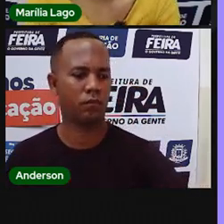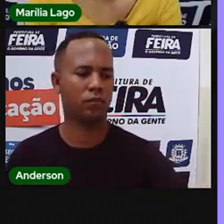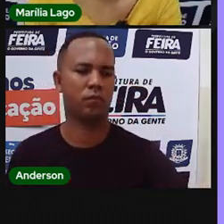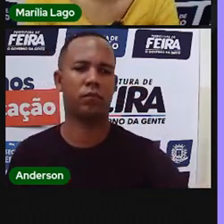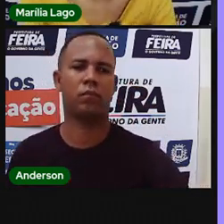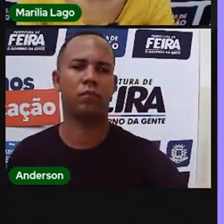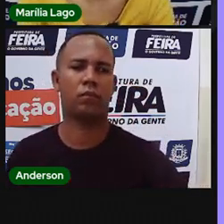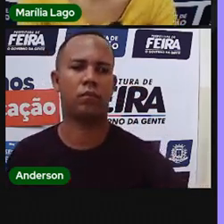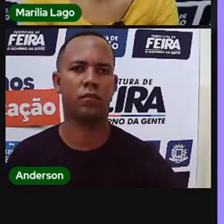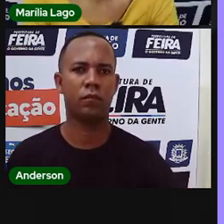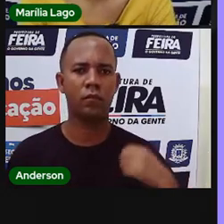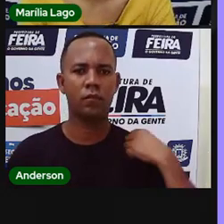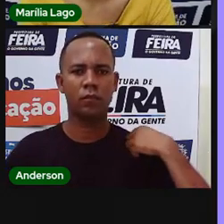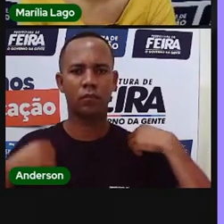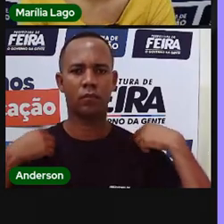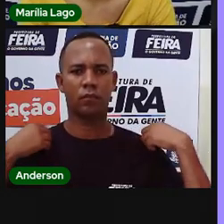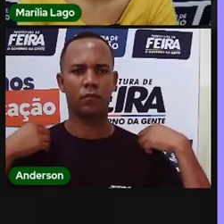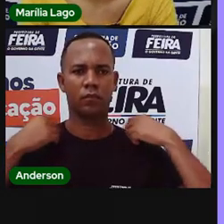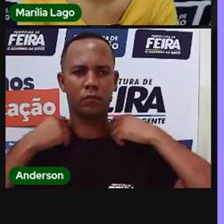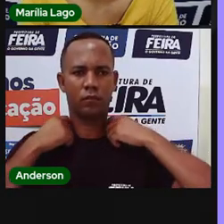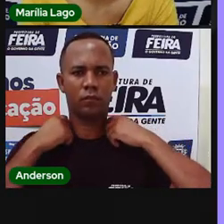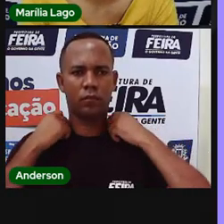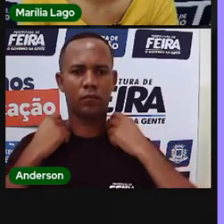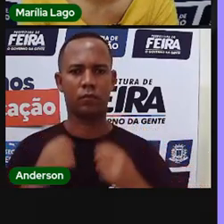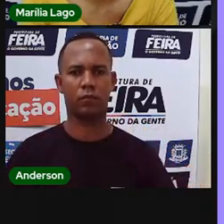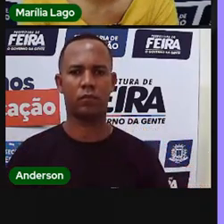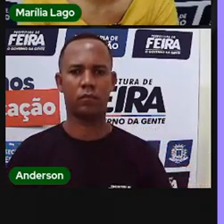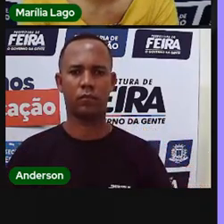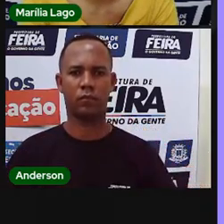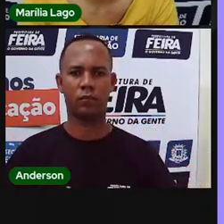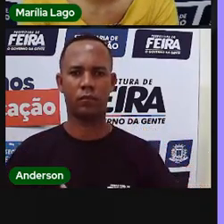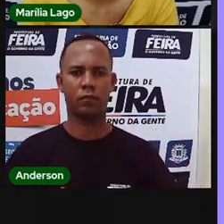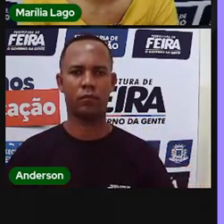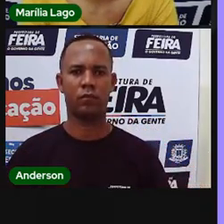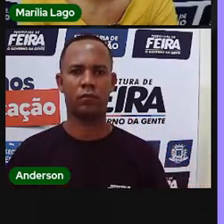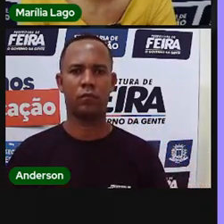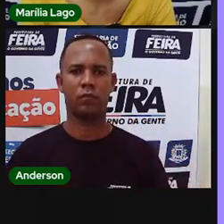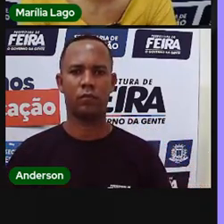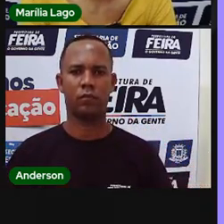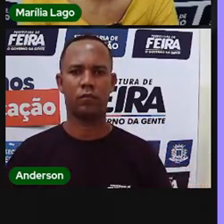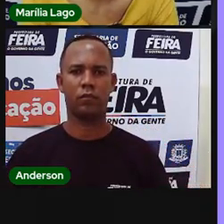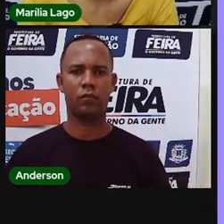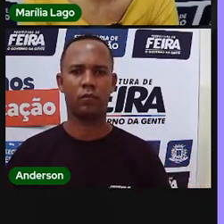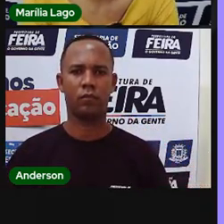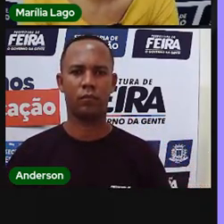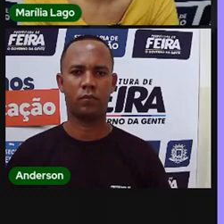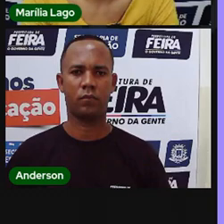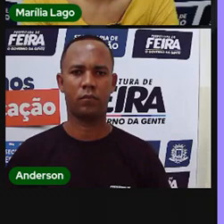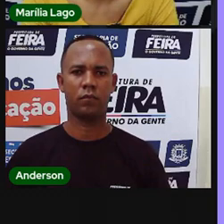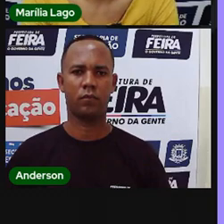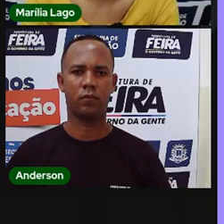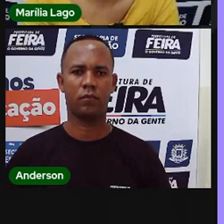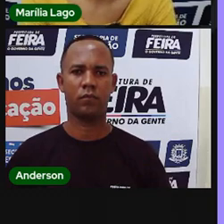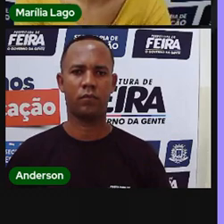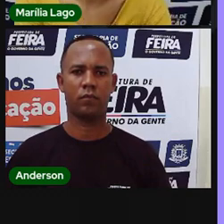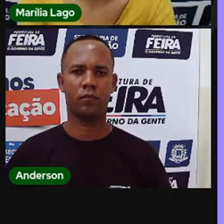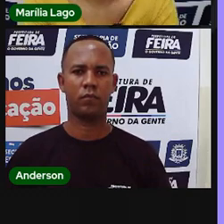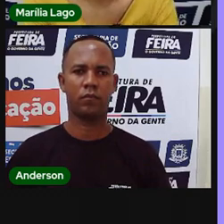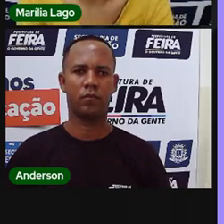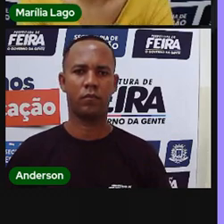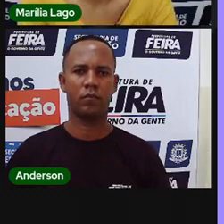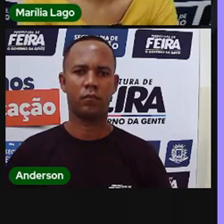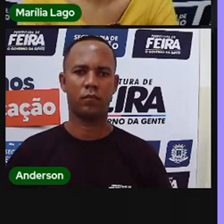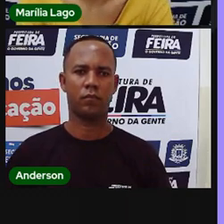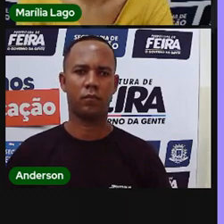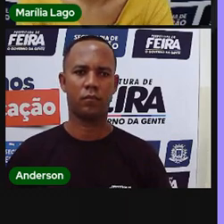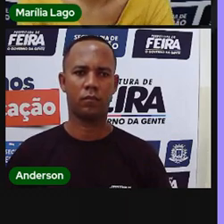atenção. Juntos no aprendizado ao Caminhos da Educação. Em ação, Caminhos da Educação. Em ação, Caminhos